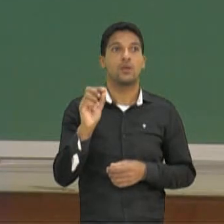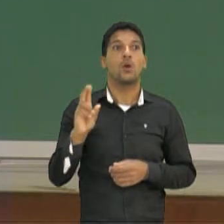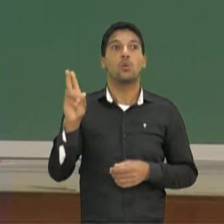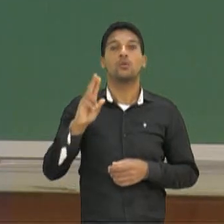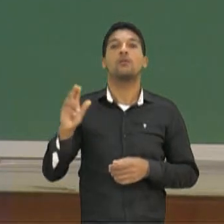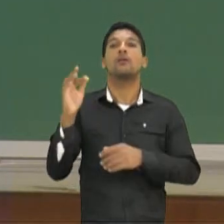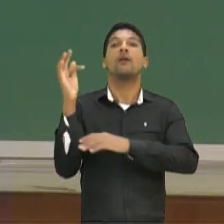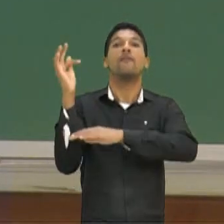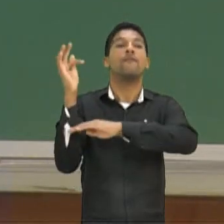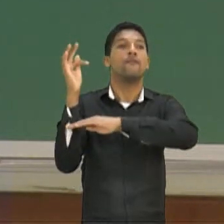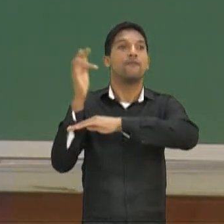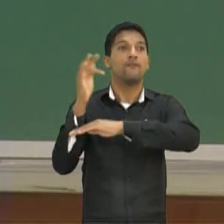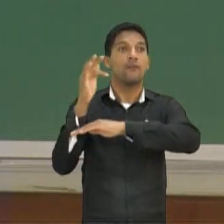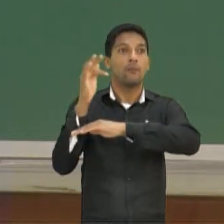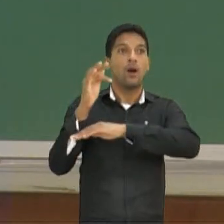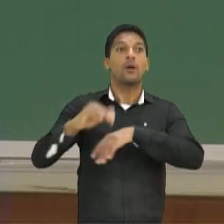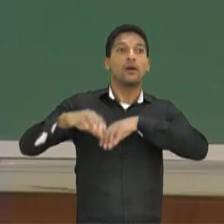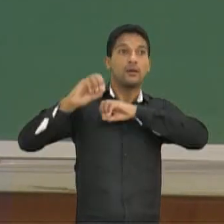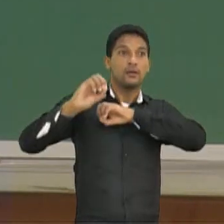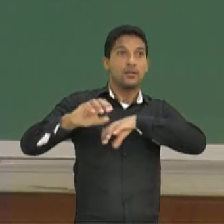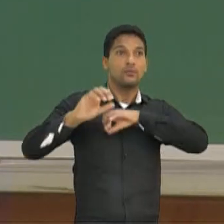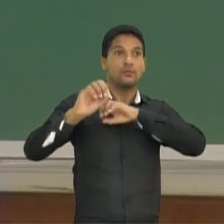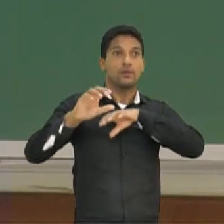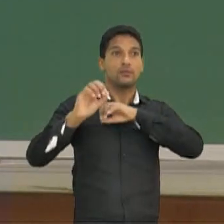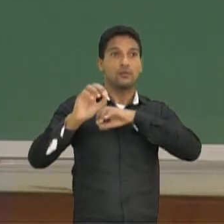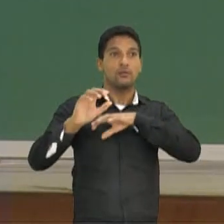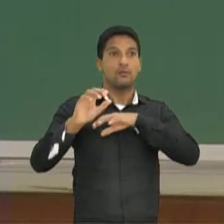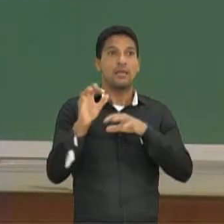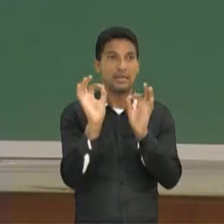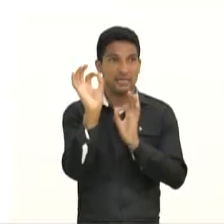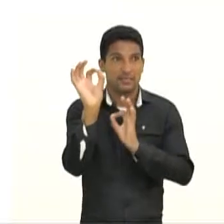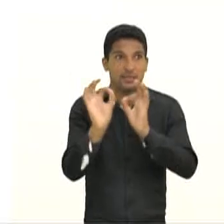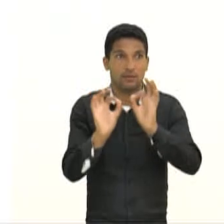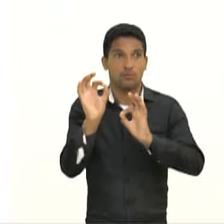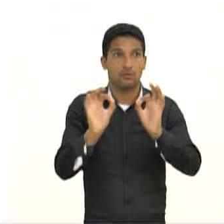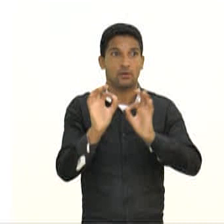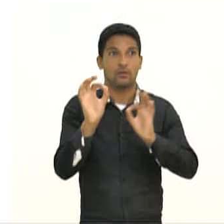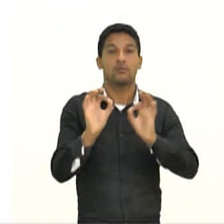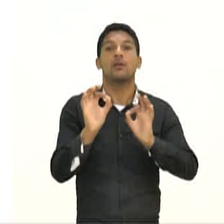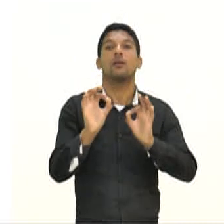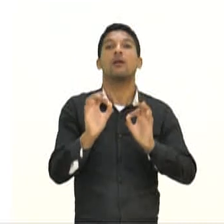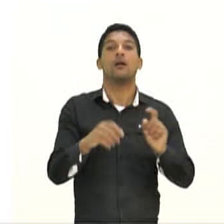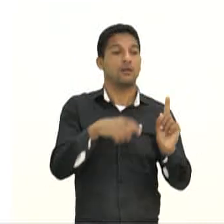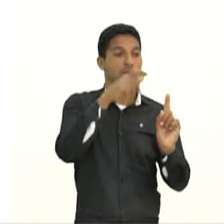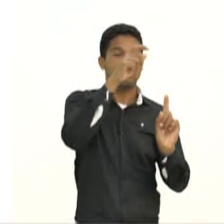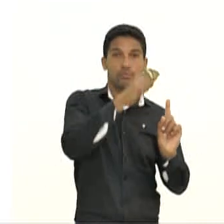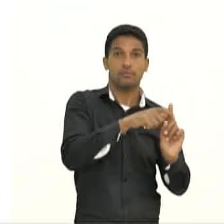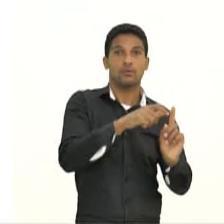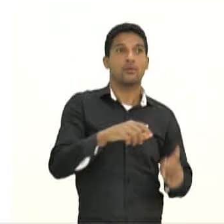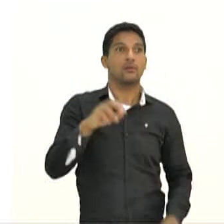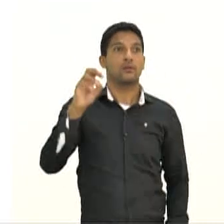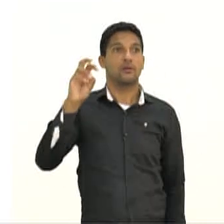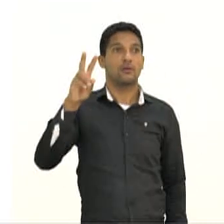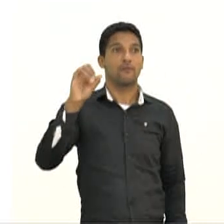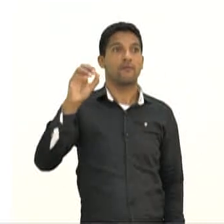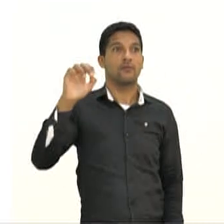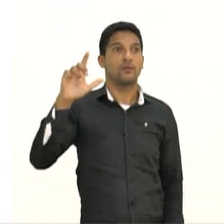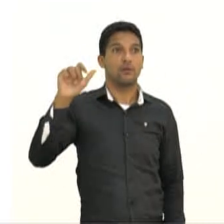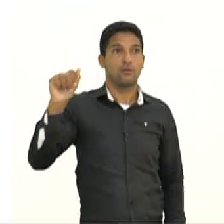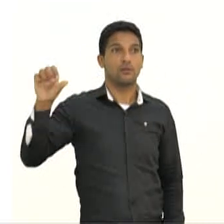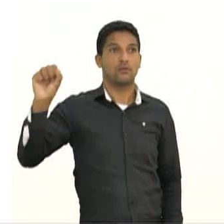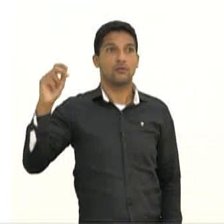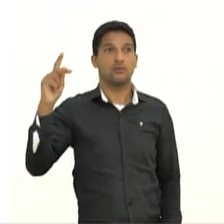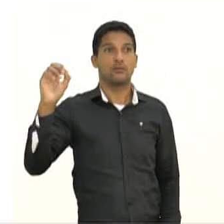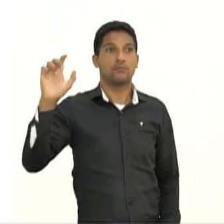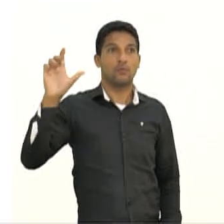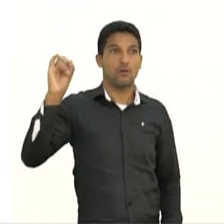o ator amador de comportamentos de palco mecânicos e rígidos, né? Oportunizando a criação e a vivência de novas experiências teatrais. Então, através